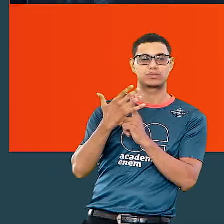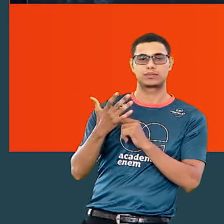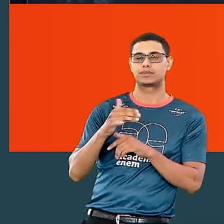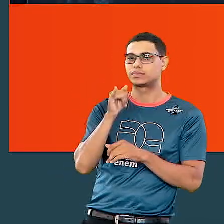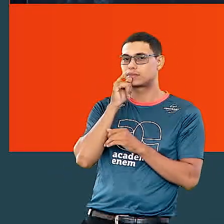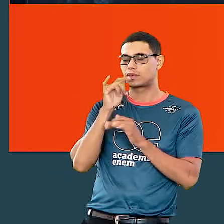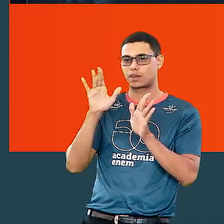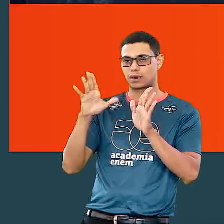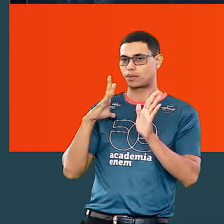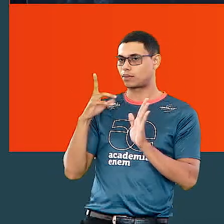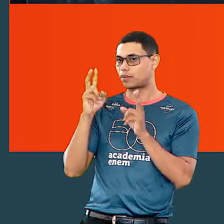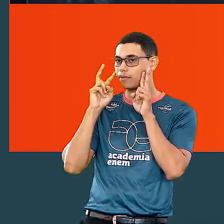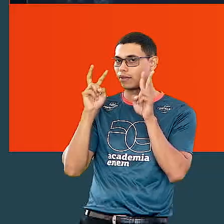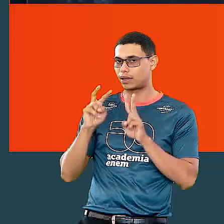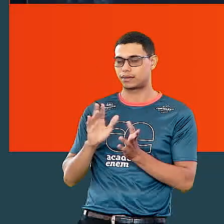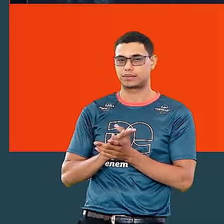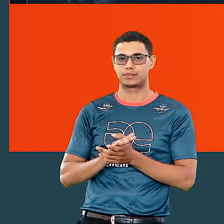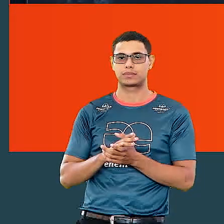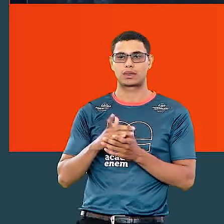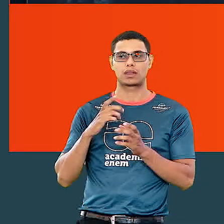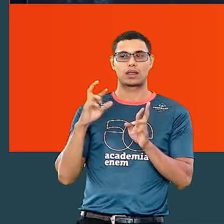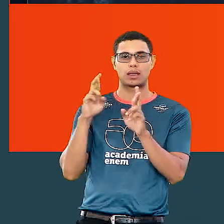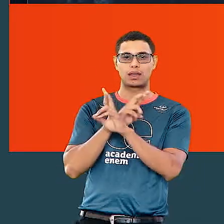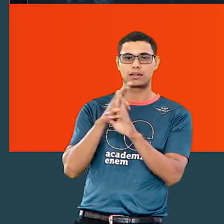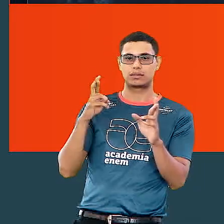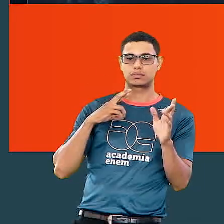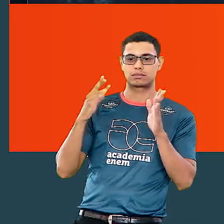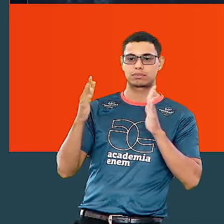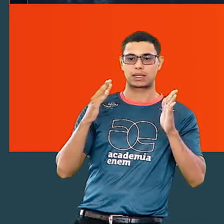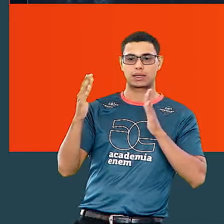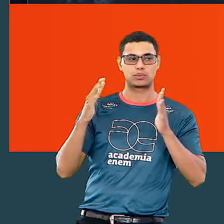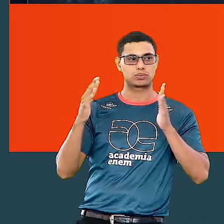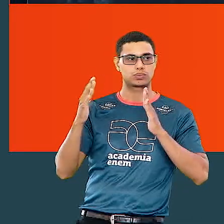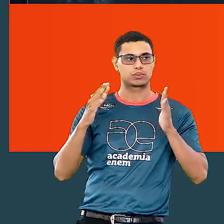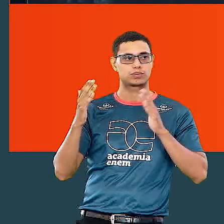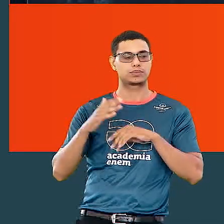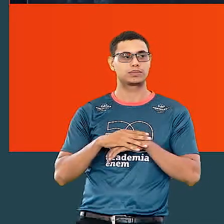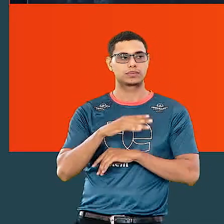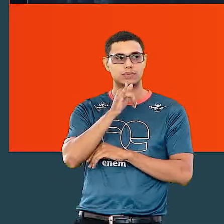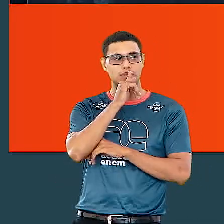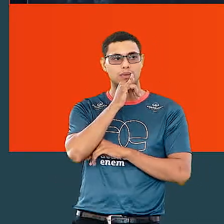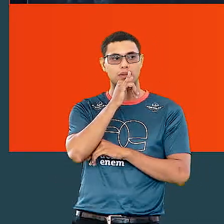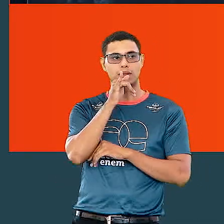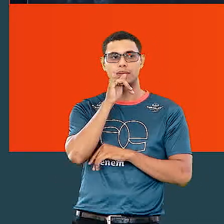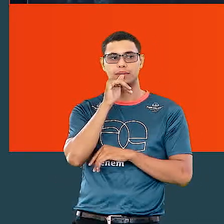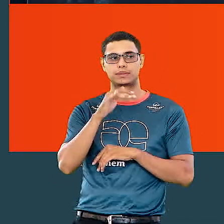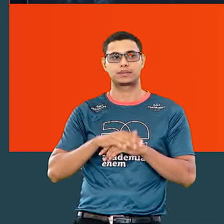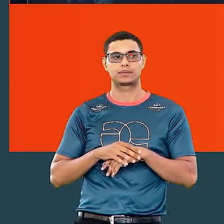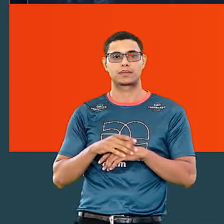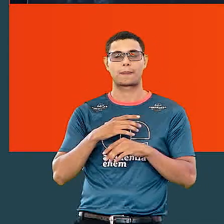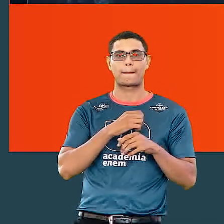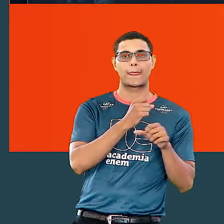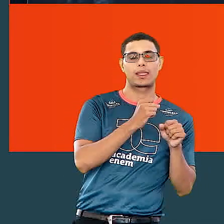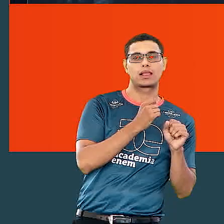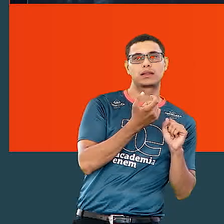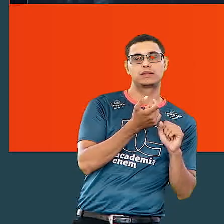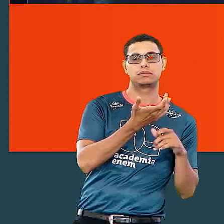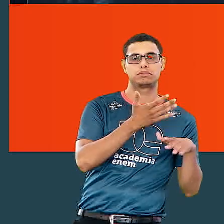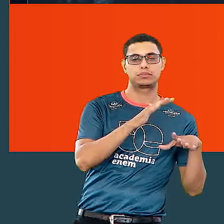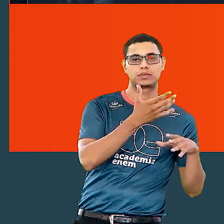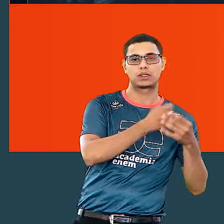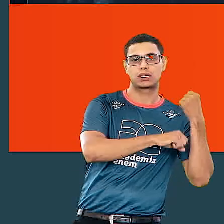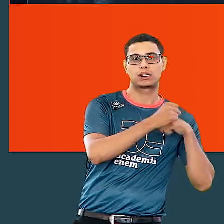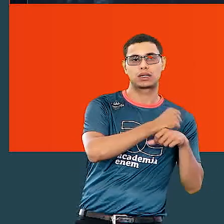pense comigo como está tudo relacionado a uma época. Olha só. Quando você pega, por exemplo, os anos